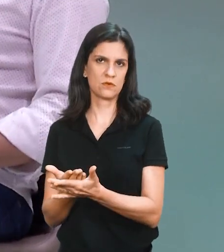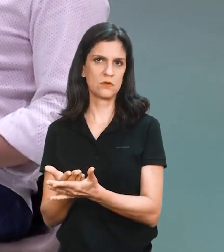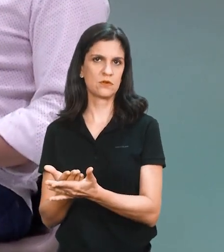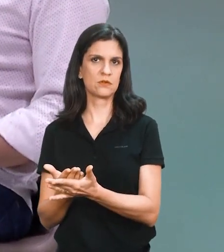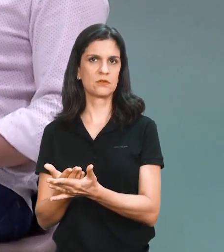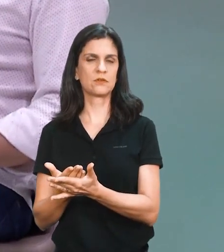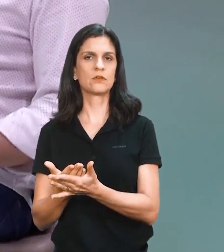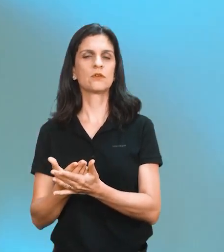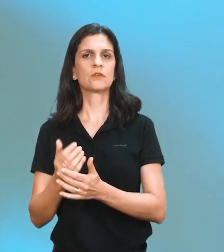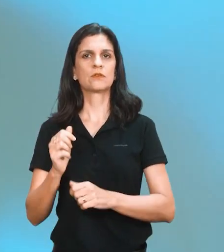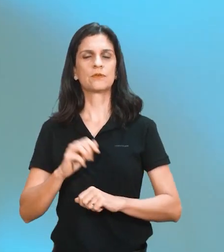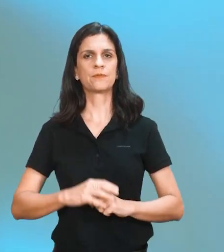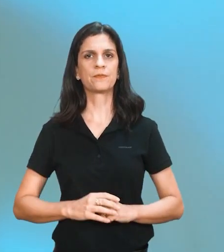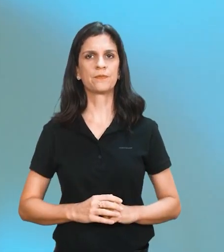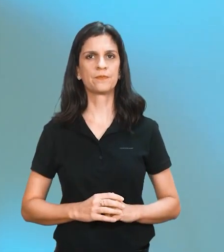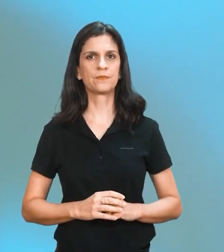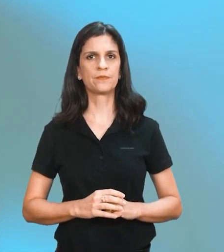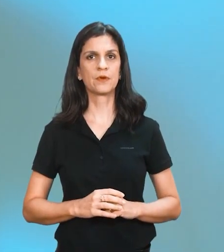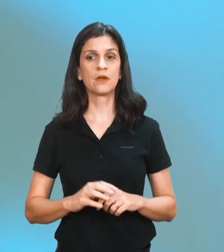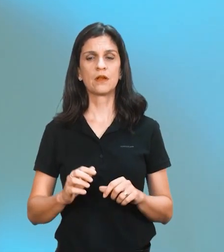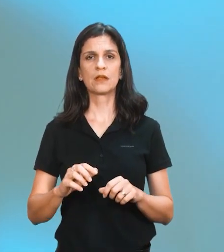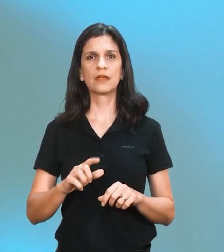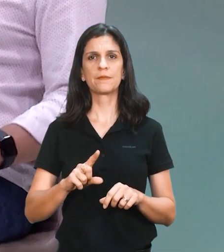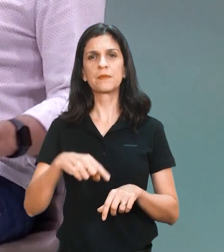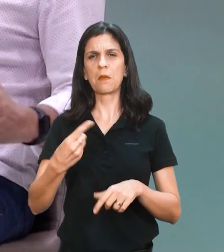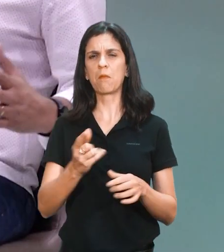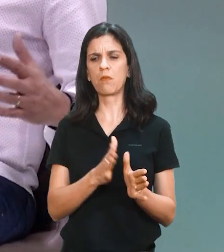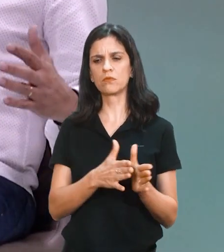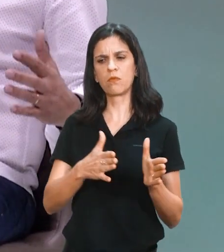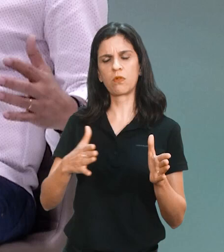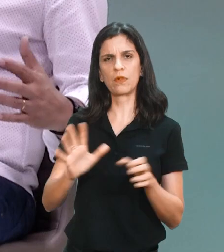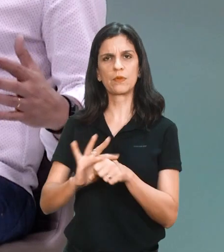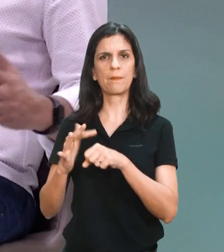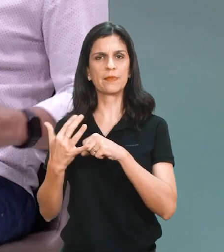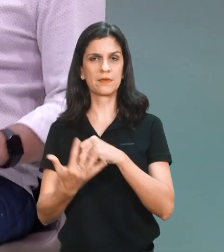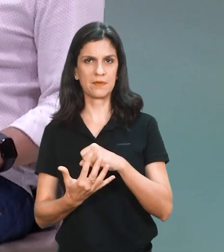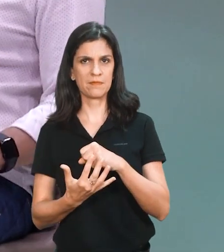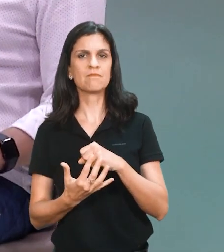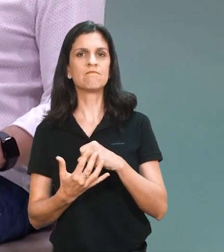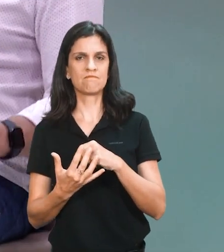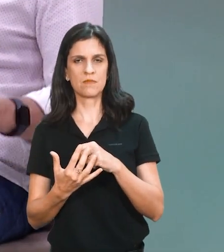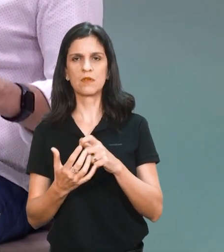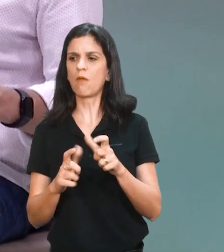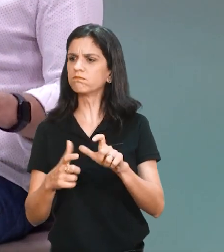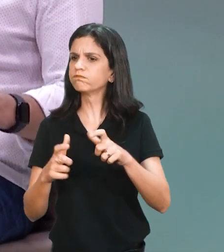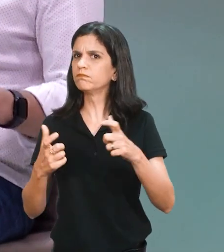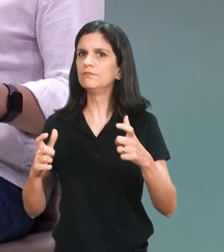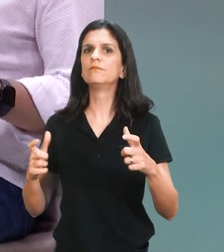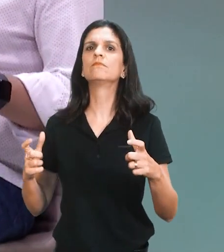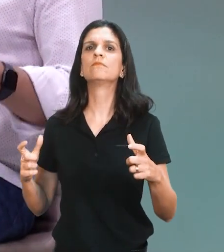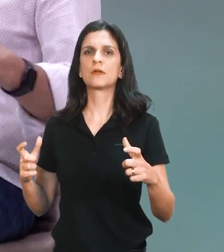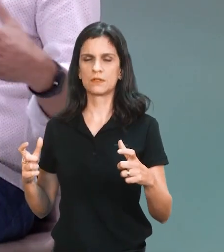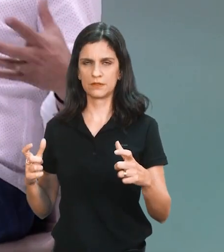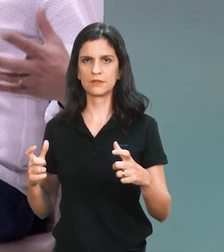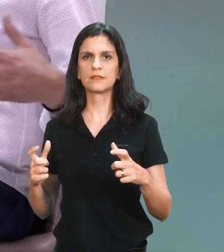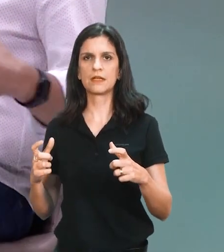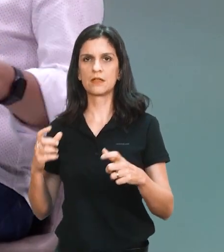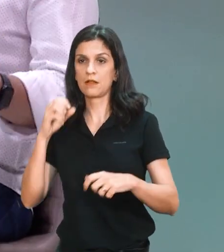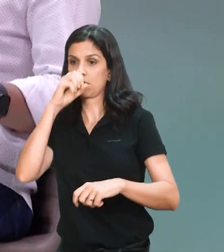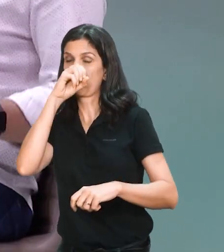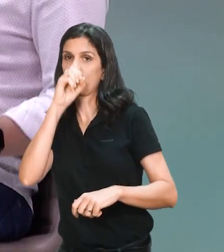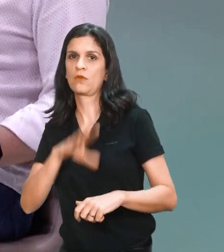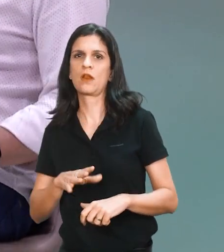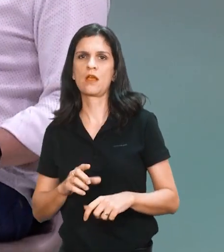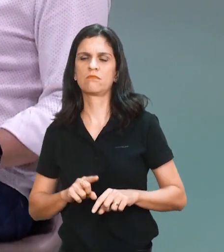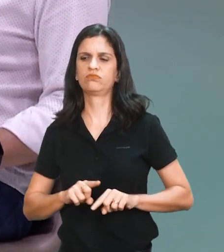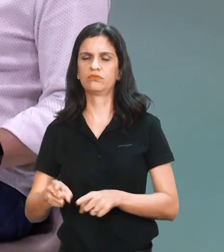assistentes sociais. A gente sabe que a demanda, depois da pandemia, existia uma demanda reprimida e começou a